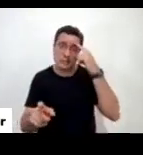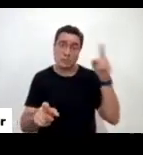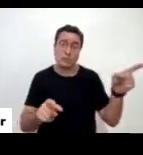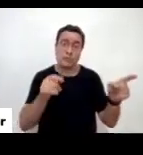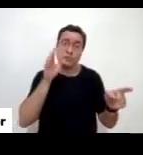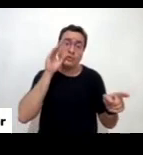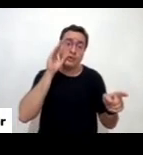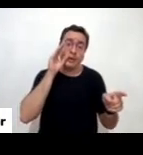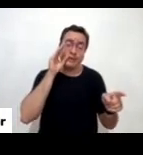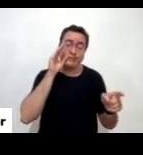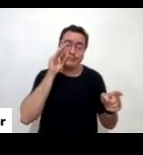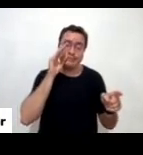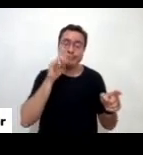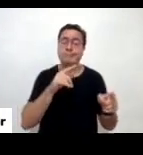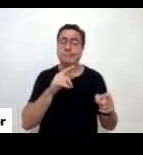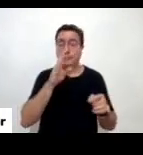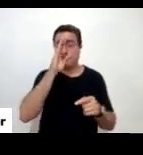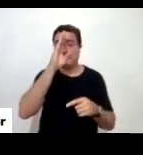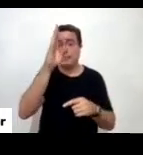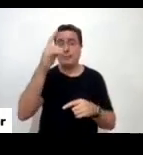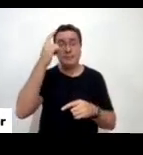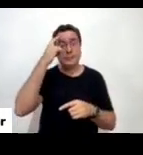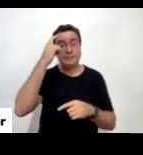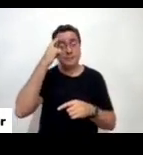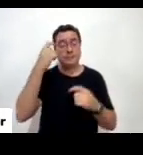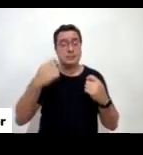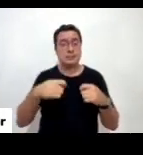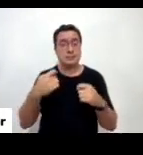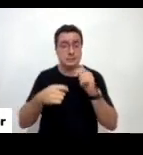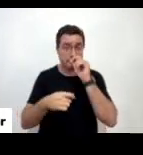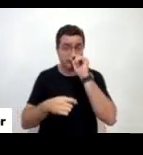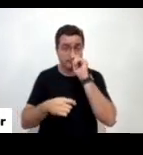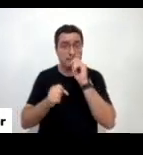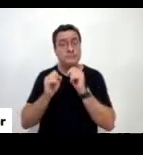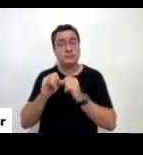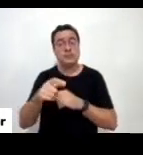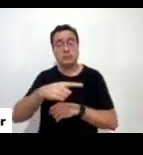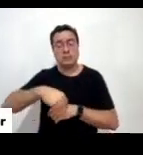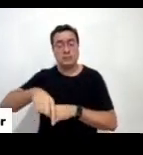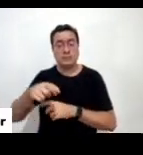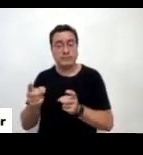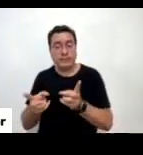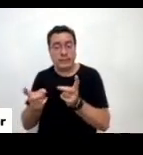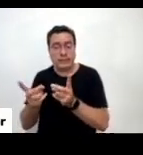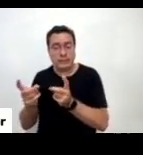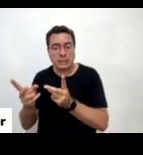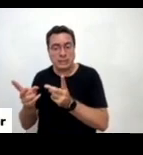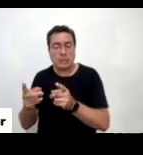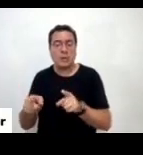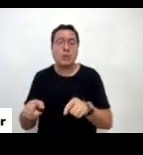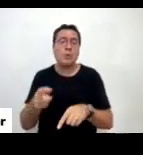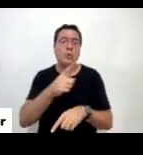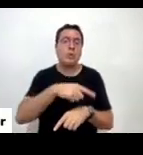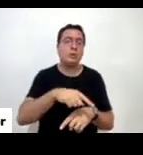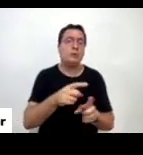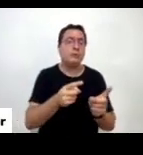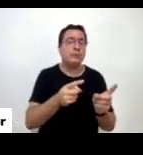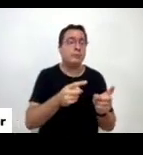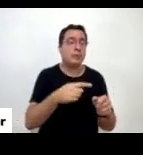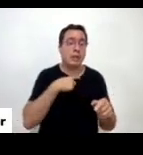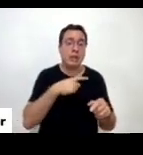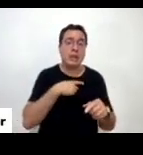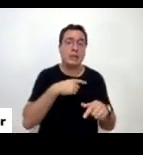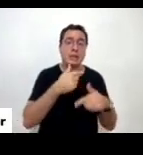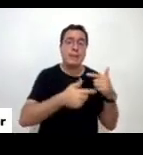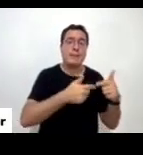isso é fundamental que a gente comece a pensar. Porque se de um lado nós estamos gerando vendas, do outro nós estamos gerando empregos. E você vê